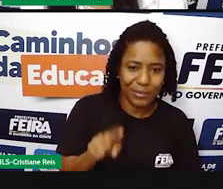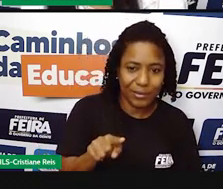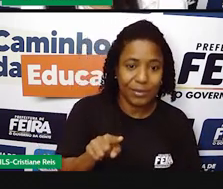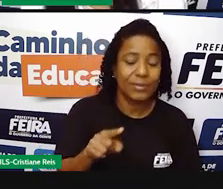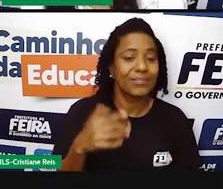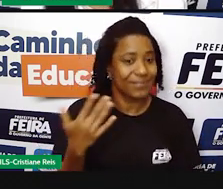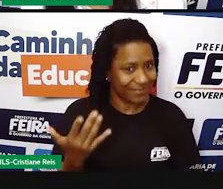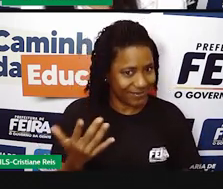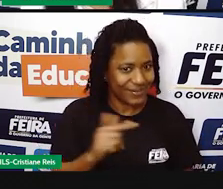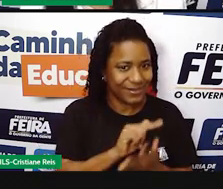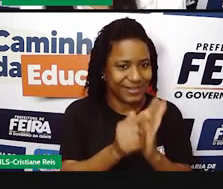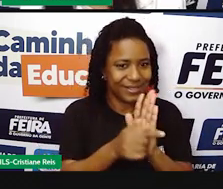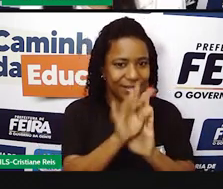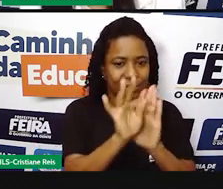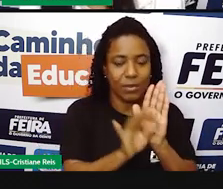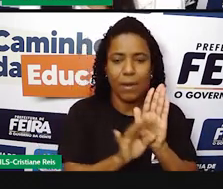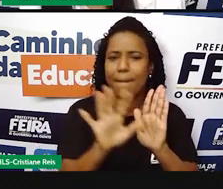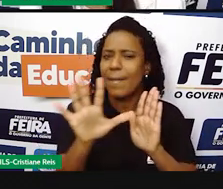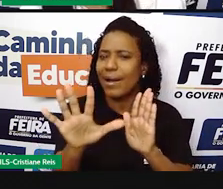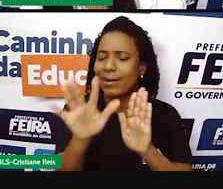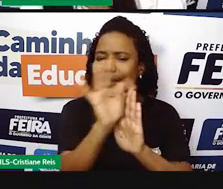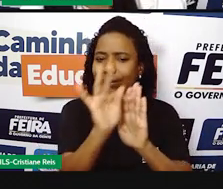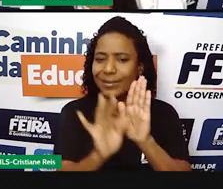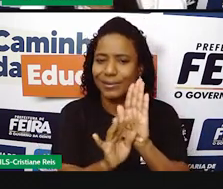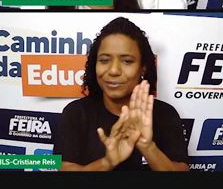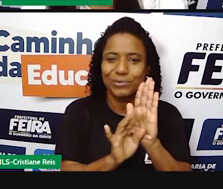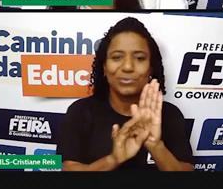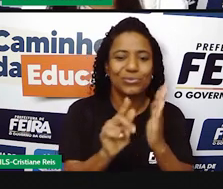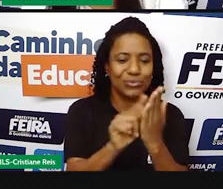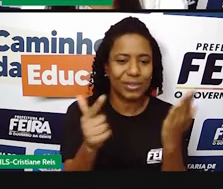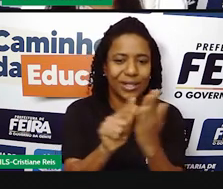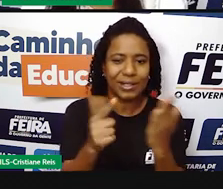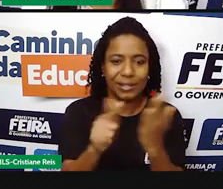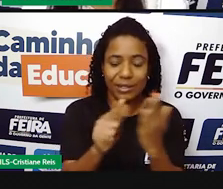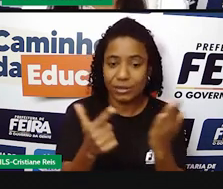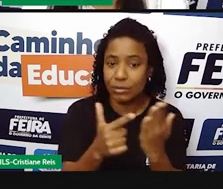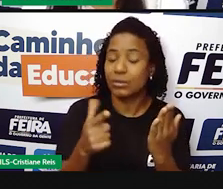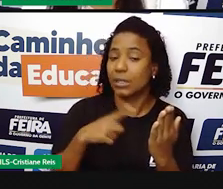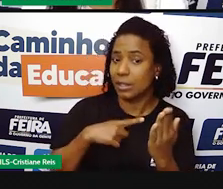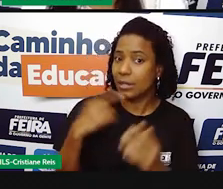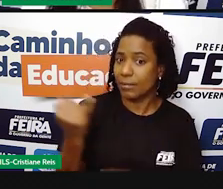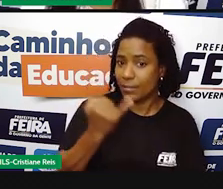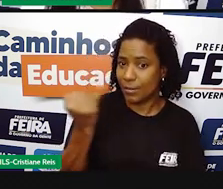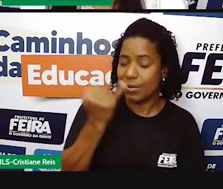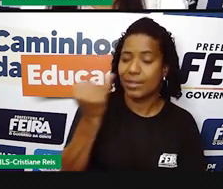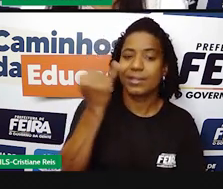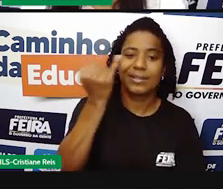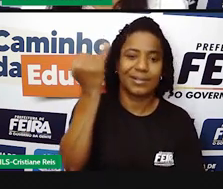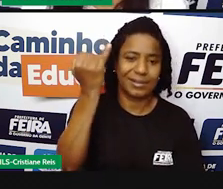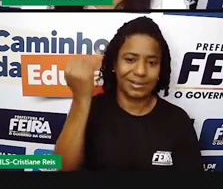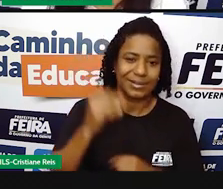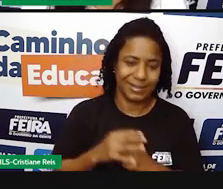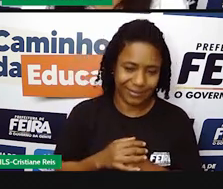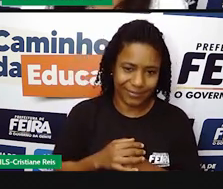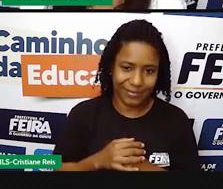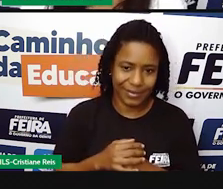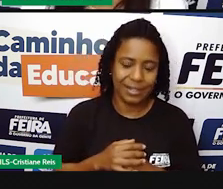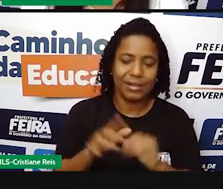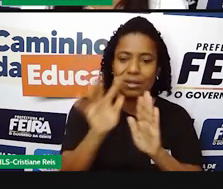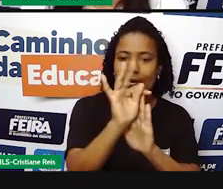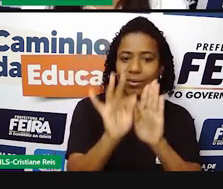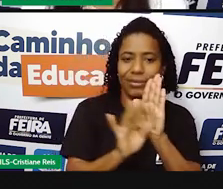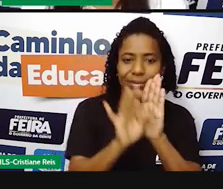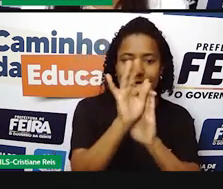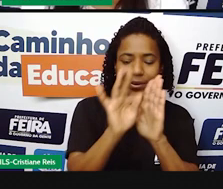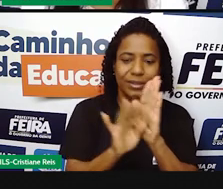elas ganham, essas pontuações ganham aí outras funções associadas aí à intenção do texto, que